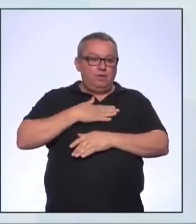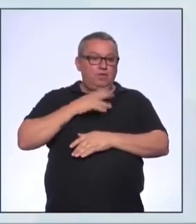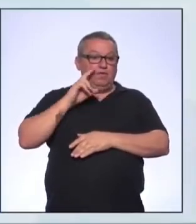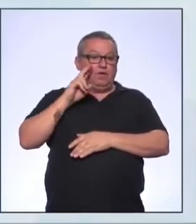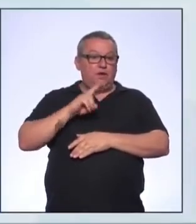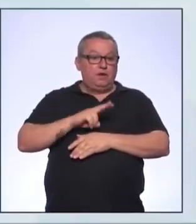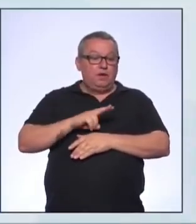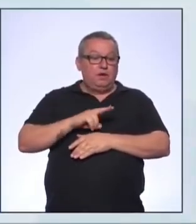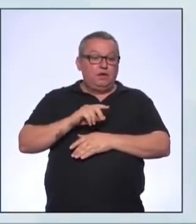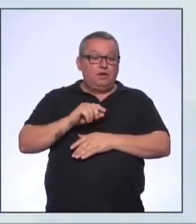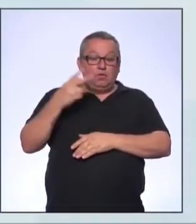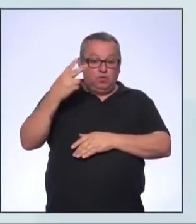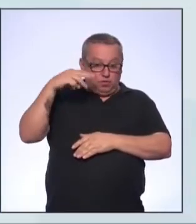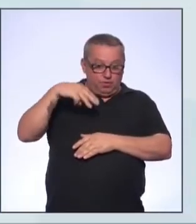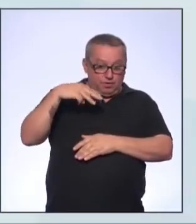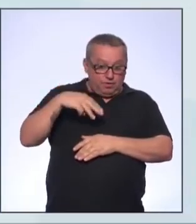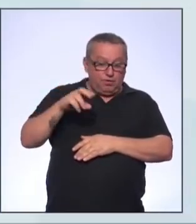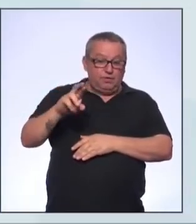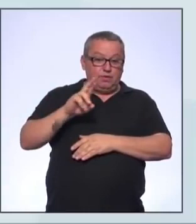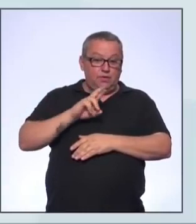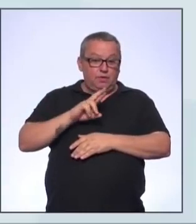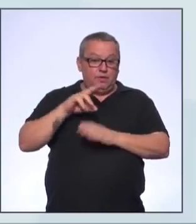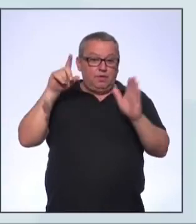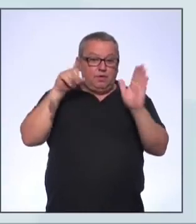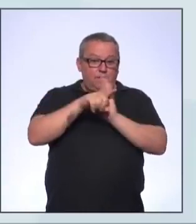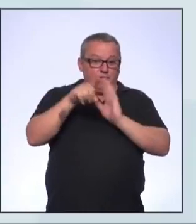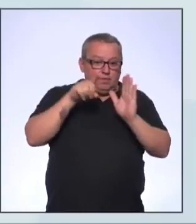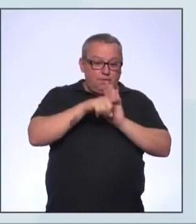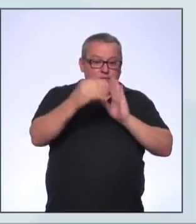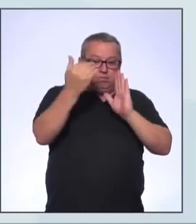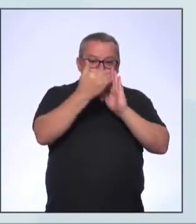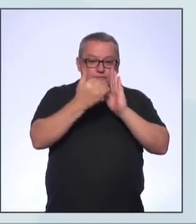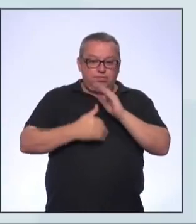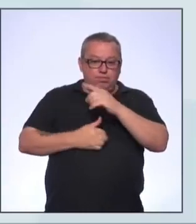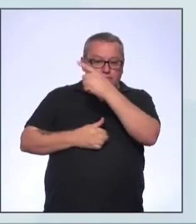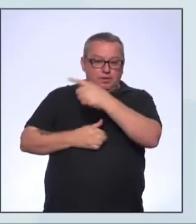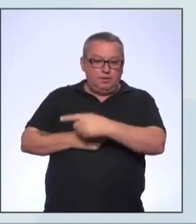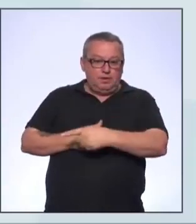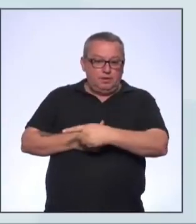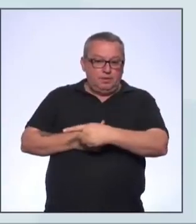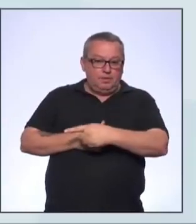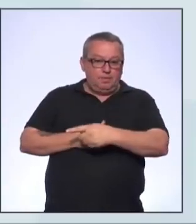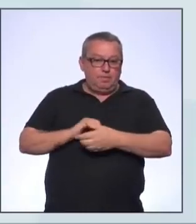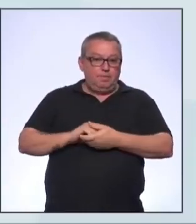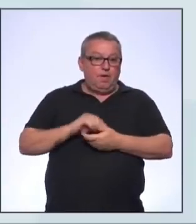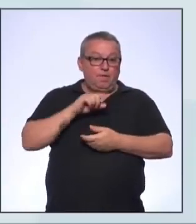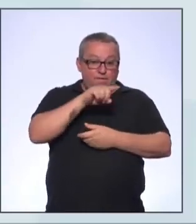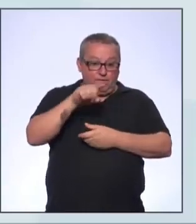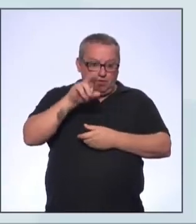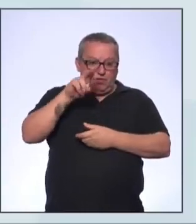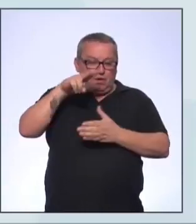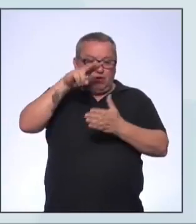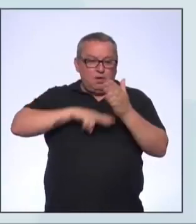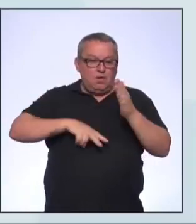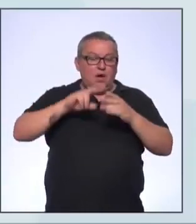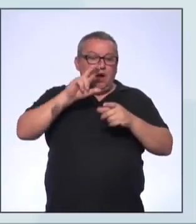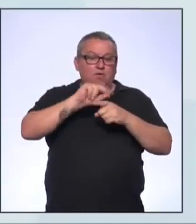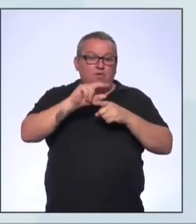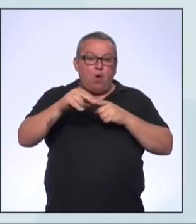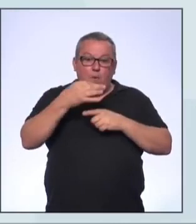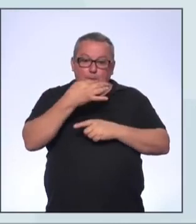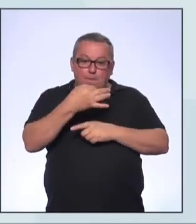chat. 2 minutinhos para que vocês respondam as questões para nós. Vamos lá. Você já leu algum artigo de